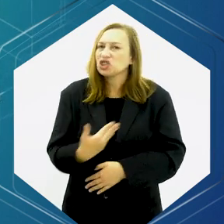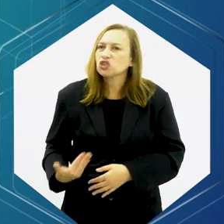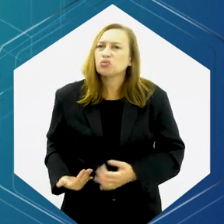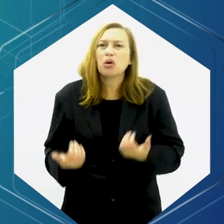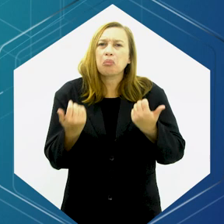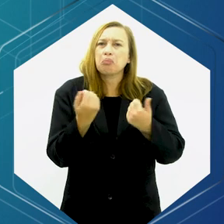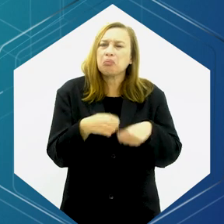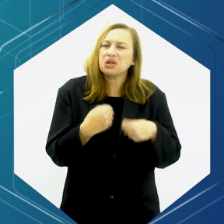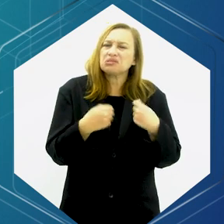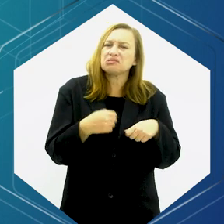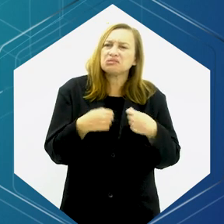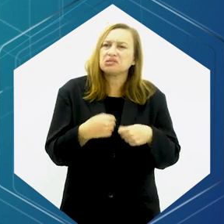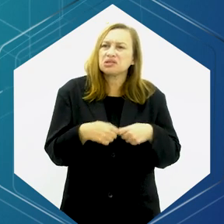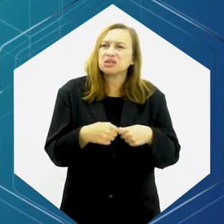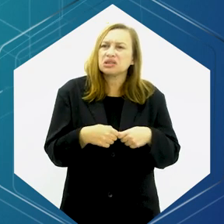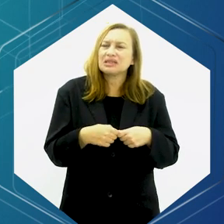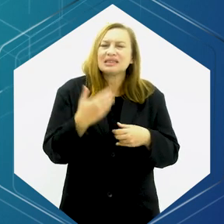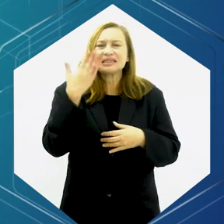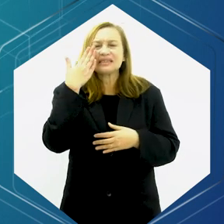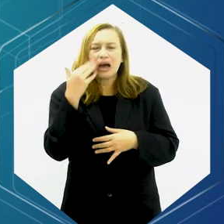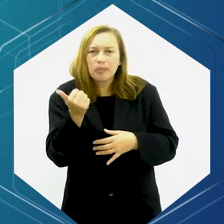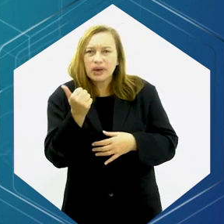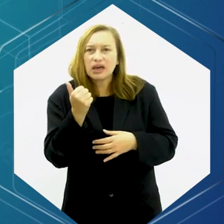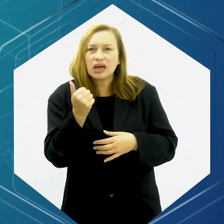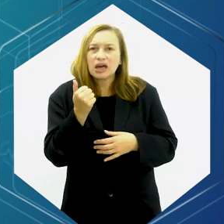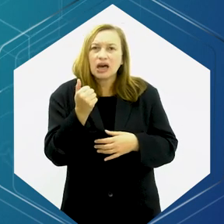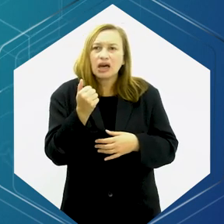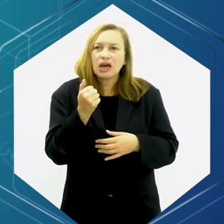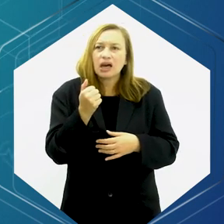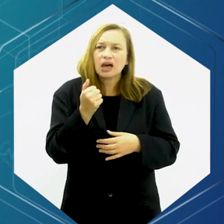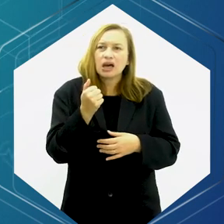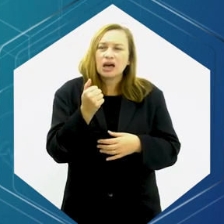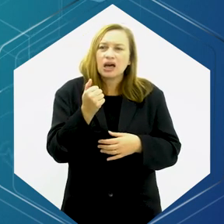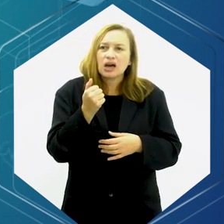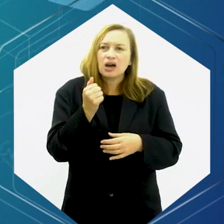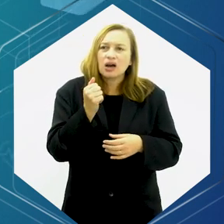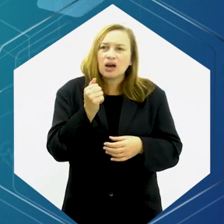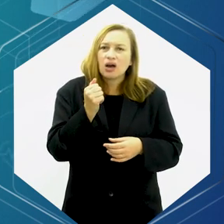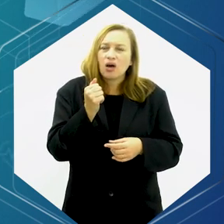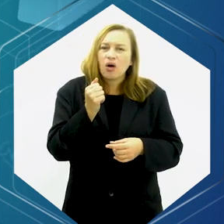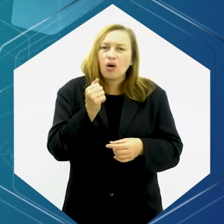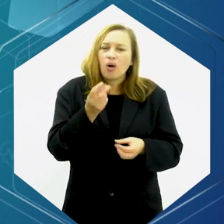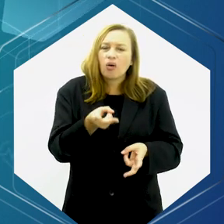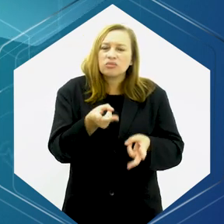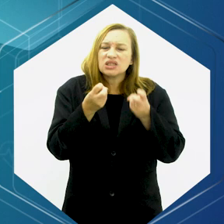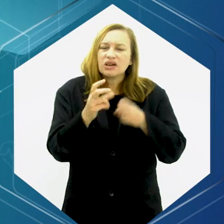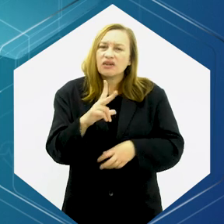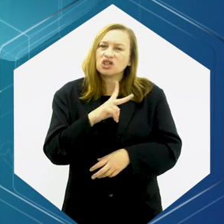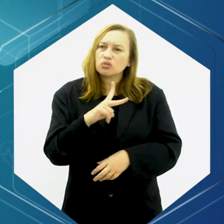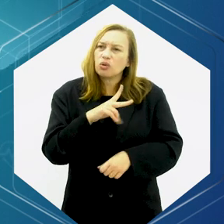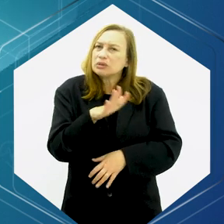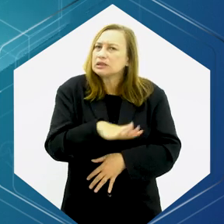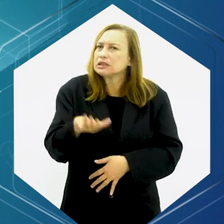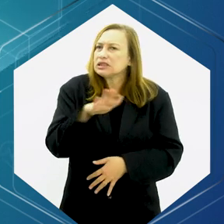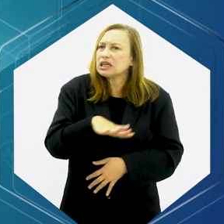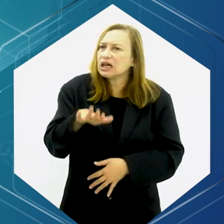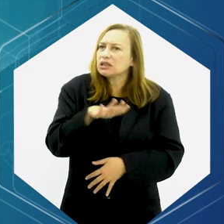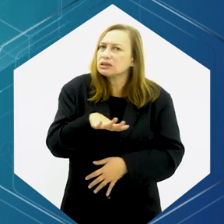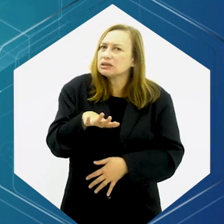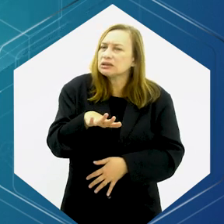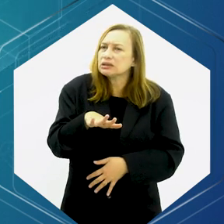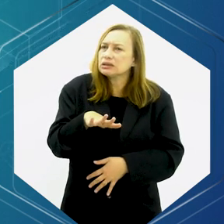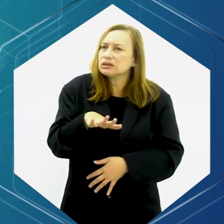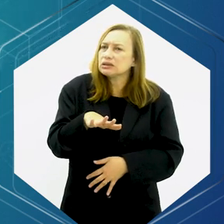políticas públicas precisa eh saber né identificar as suas próprias crianças né